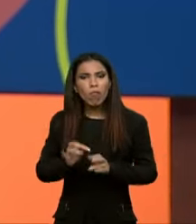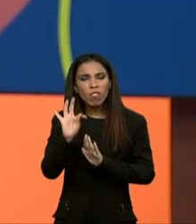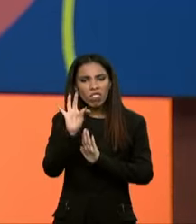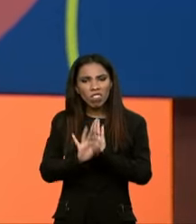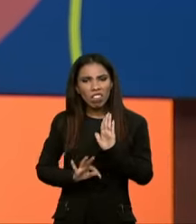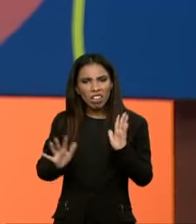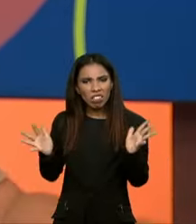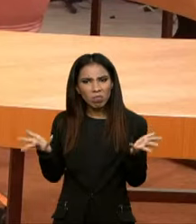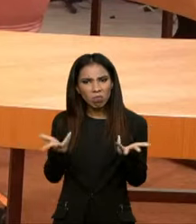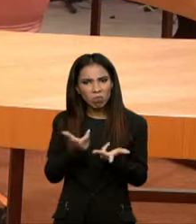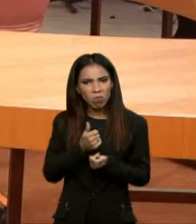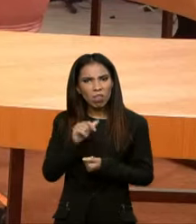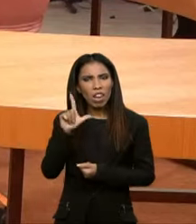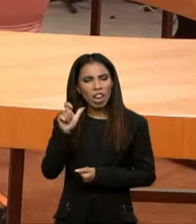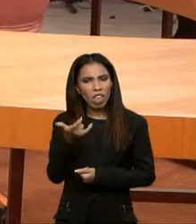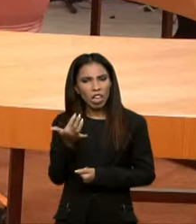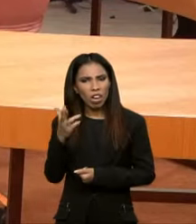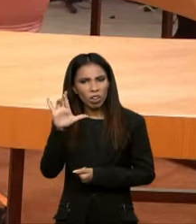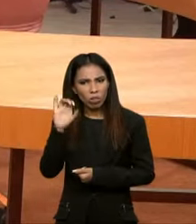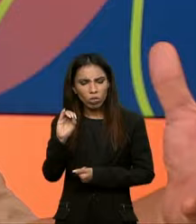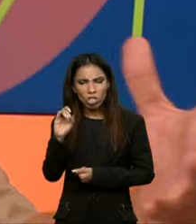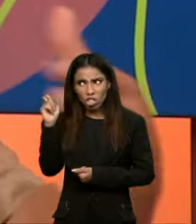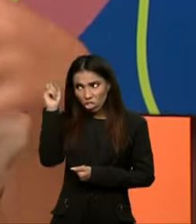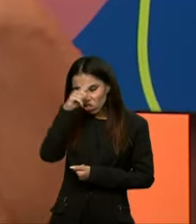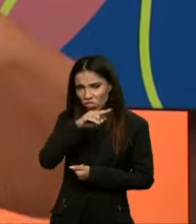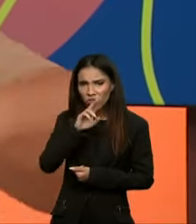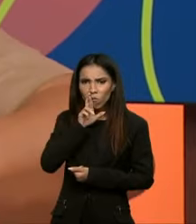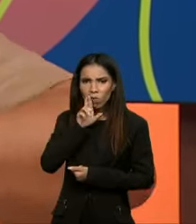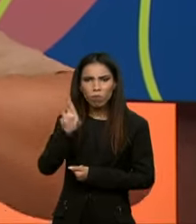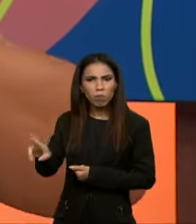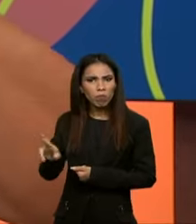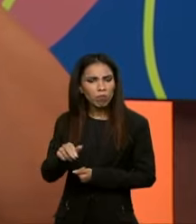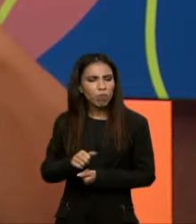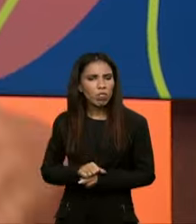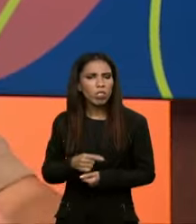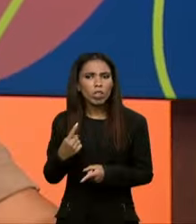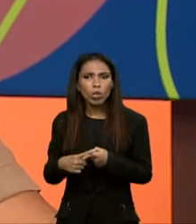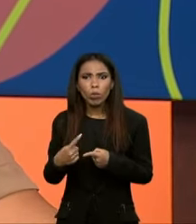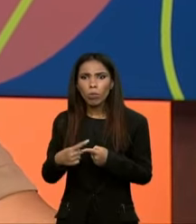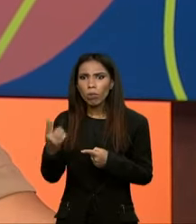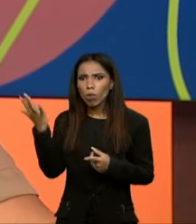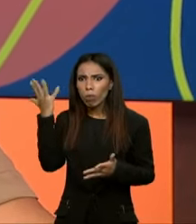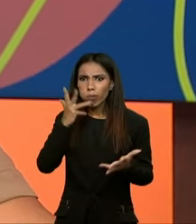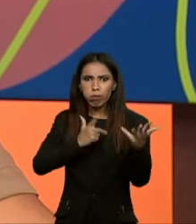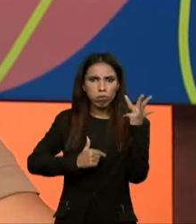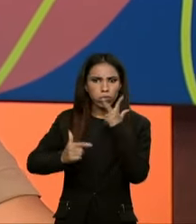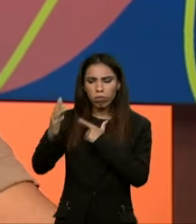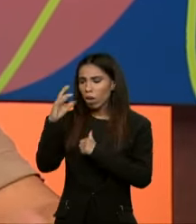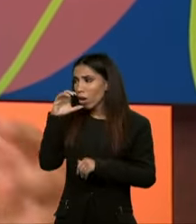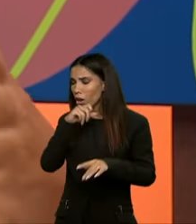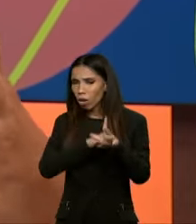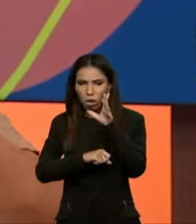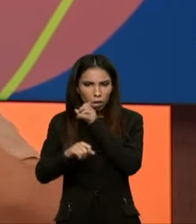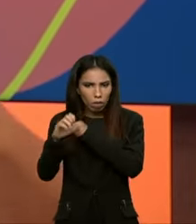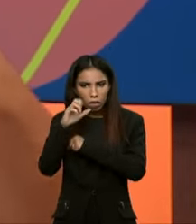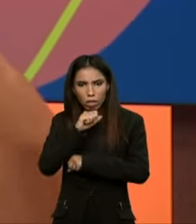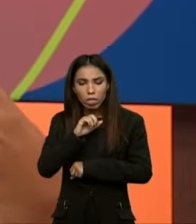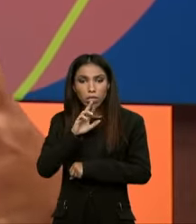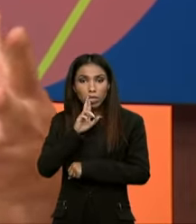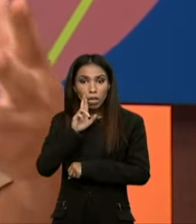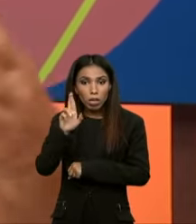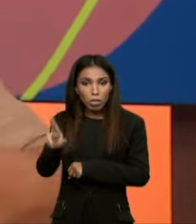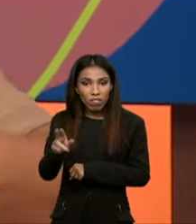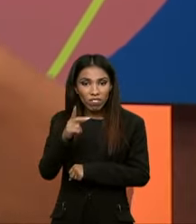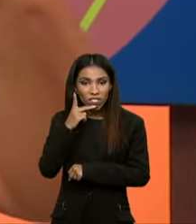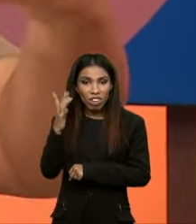é realmente, você, fica até difícil você responder, né? Porque as coisas, né, ainda mais pela velocidade que as coisas estão acontecendo. Se você responder sem tentar